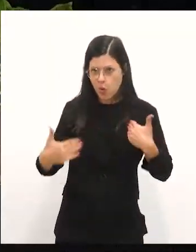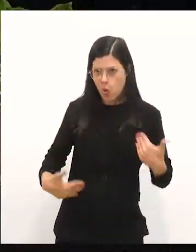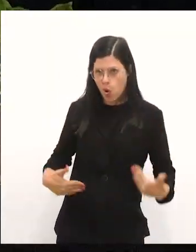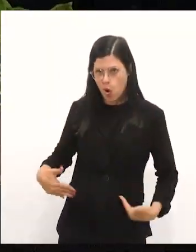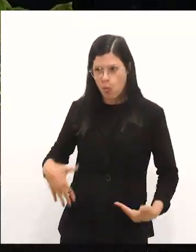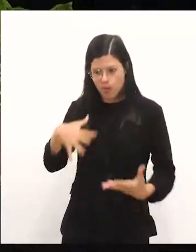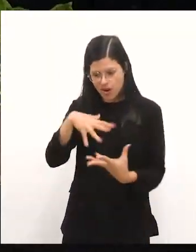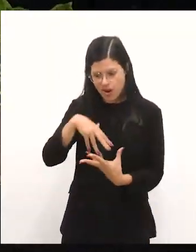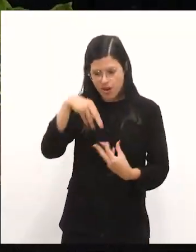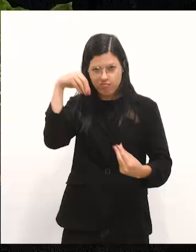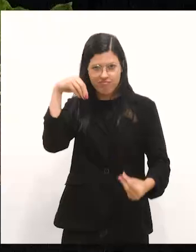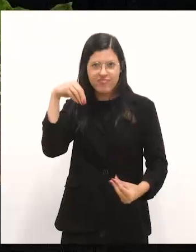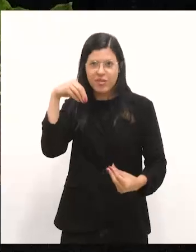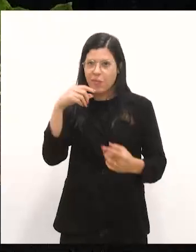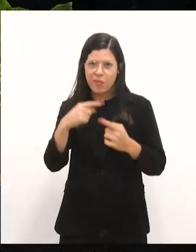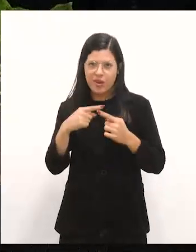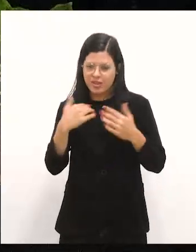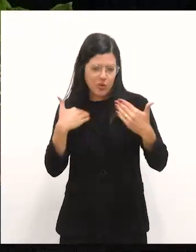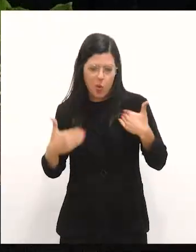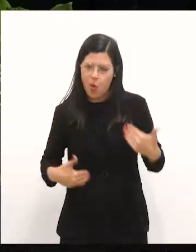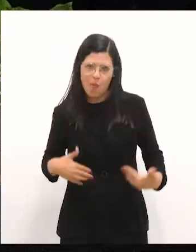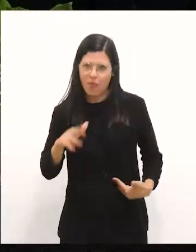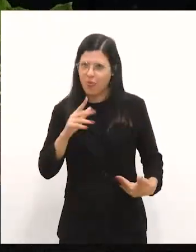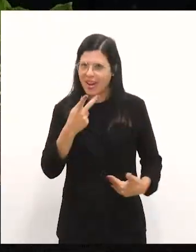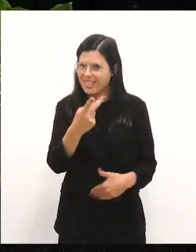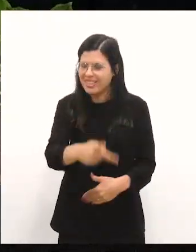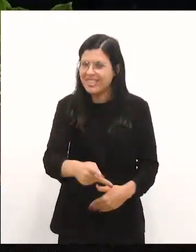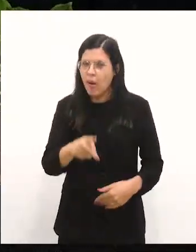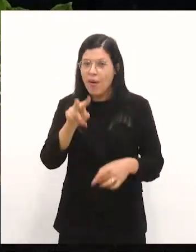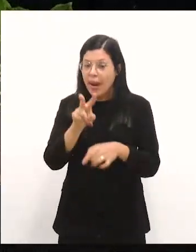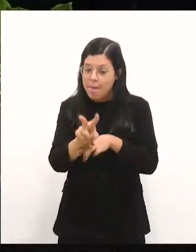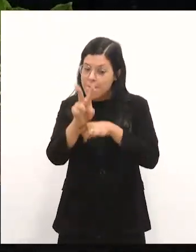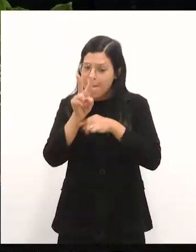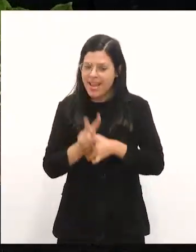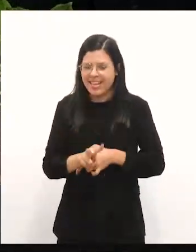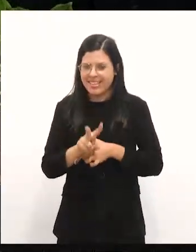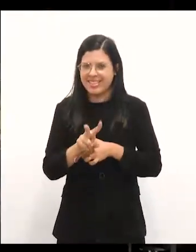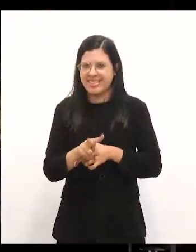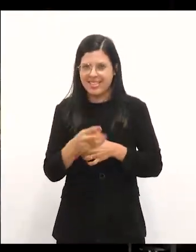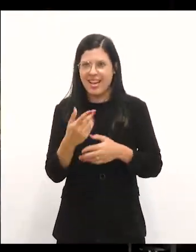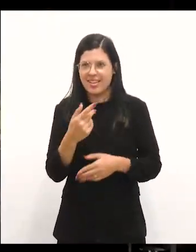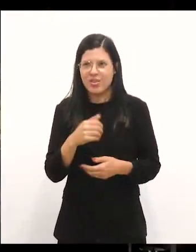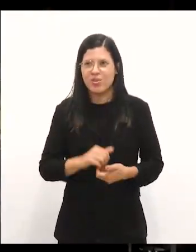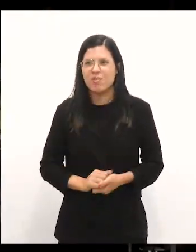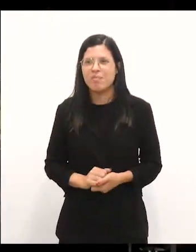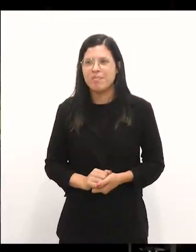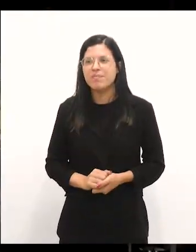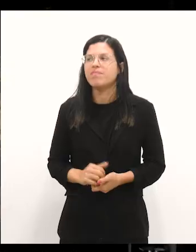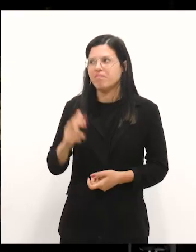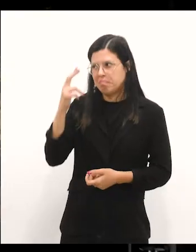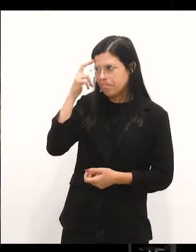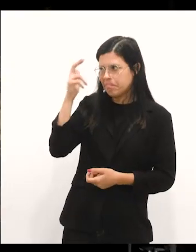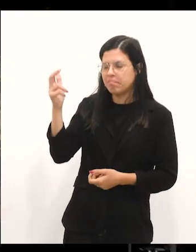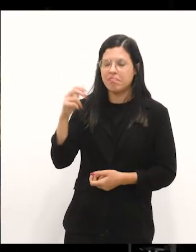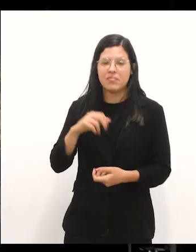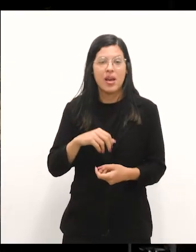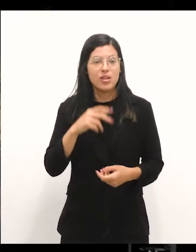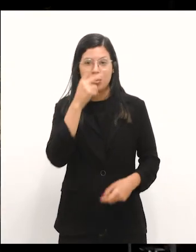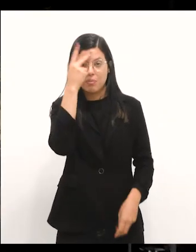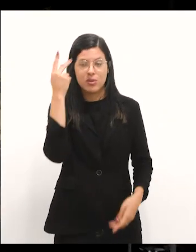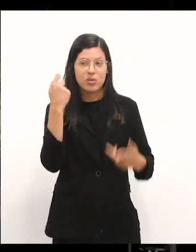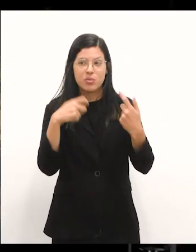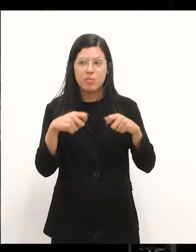sua alma habita, porque ele não te pertence. Ele foi emprestado para que você tivesse nessa vida. Sabedoria. Então,